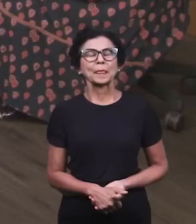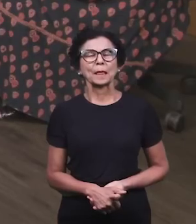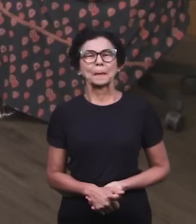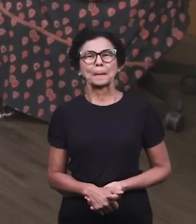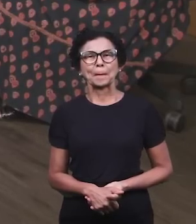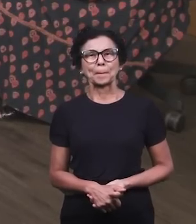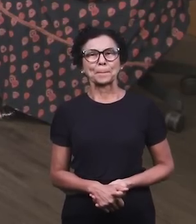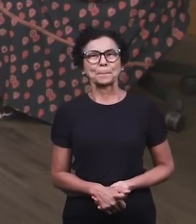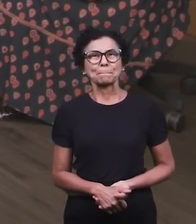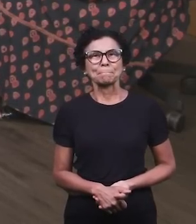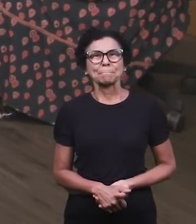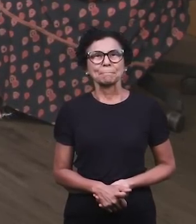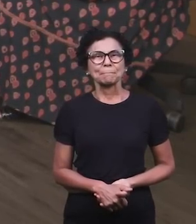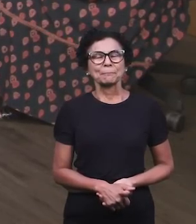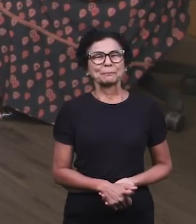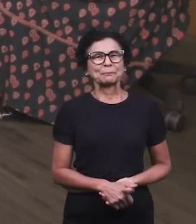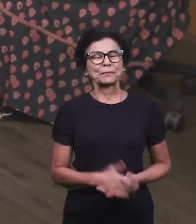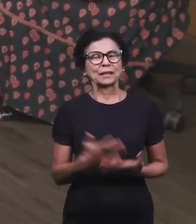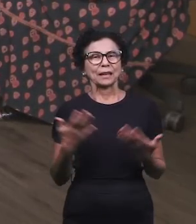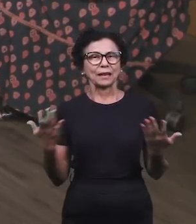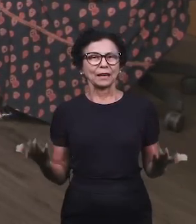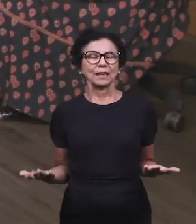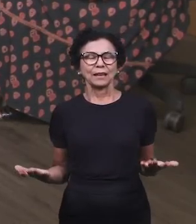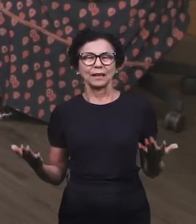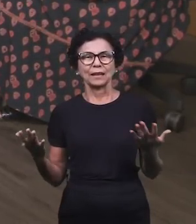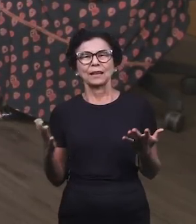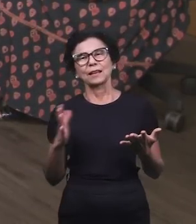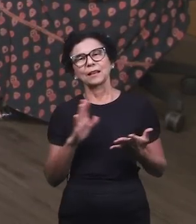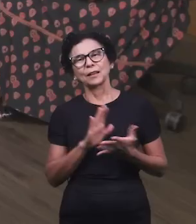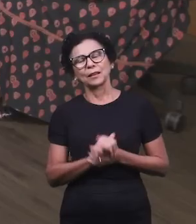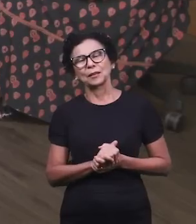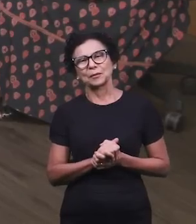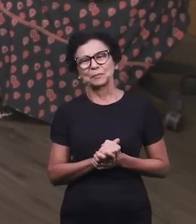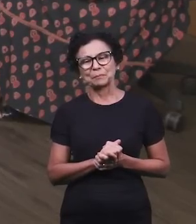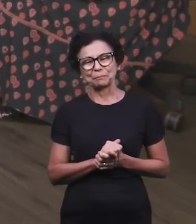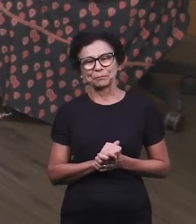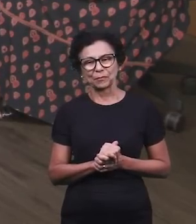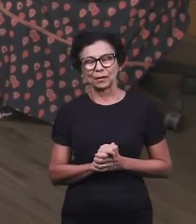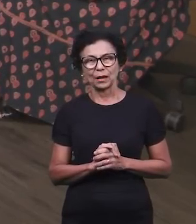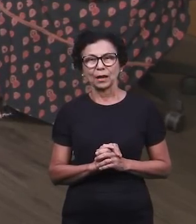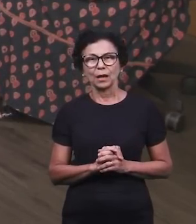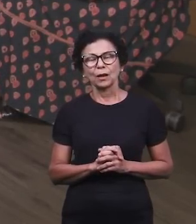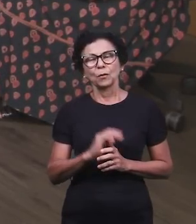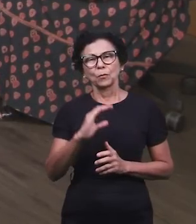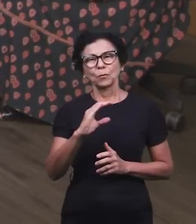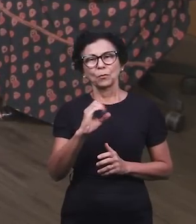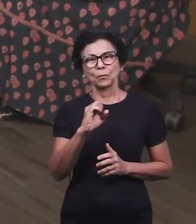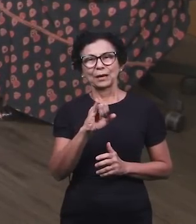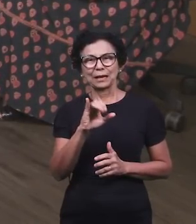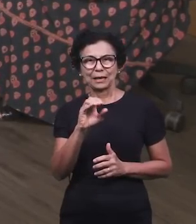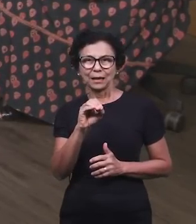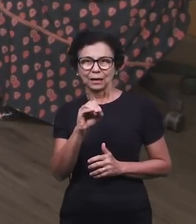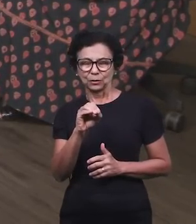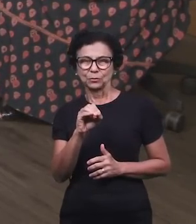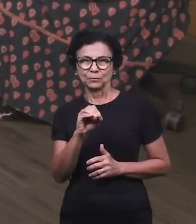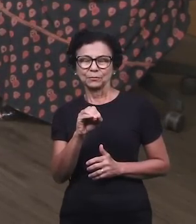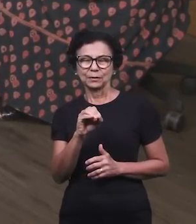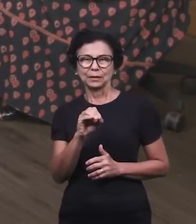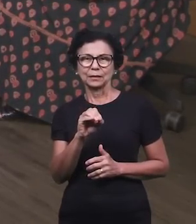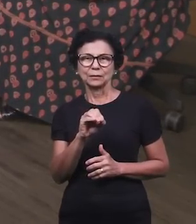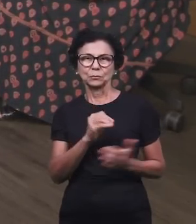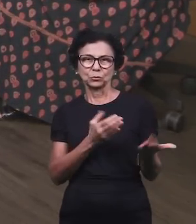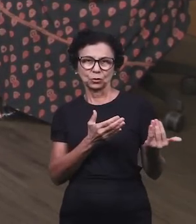colocou, porque ele usou uma expressão, e aqui a gente entra na questão até um pouco mais filosófica da coisa, ele usou a